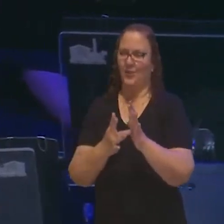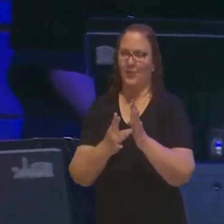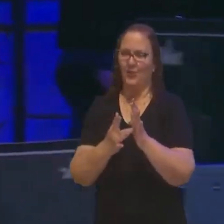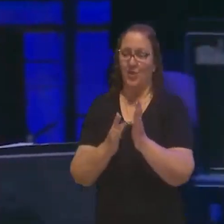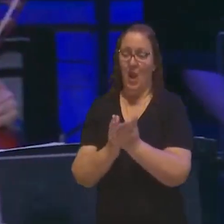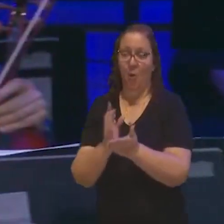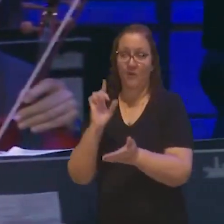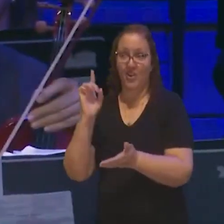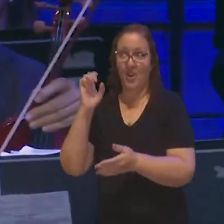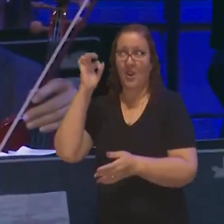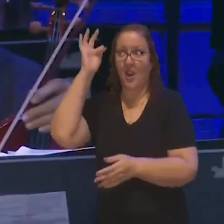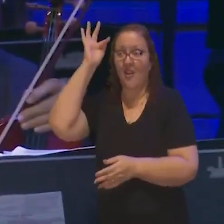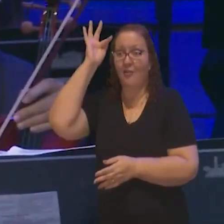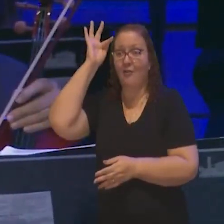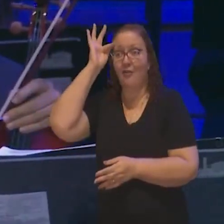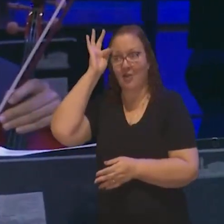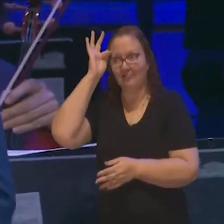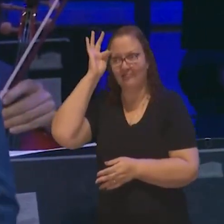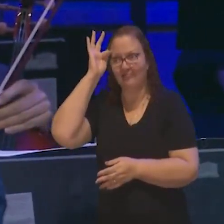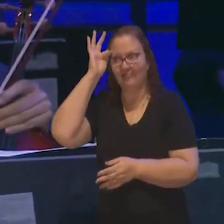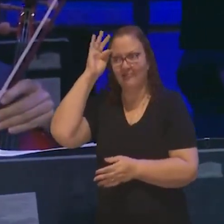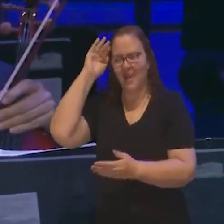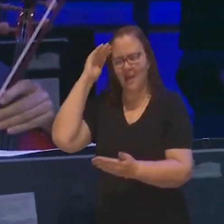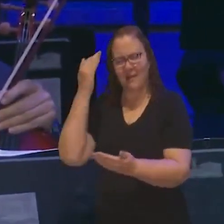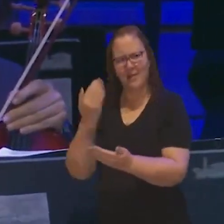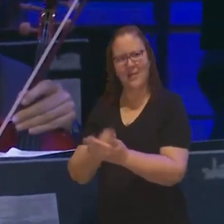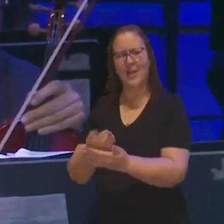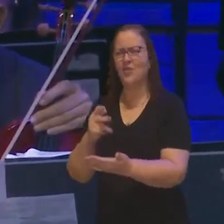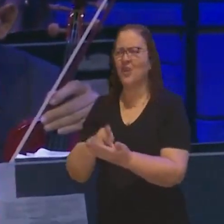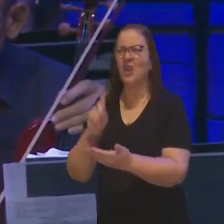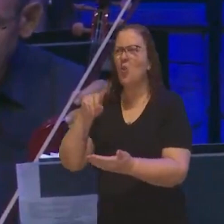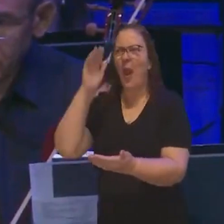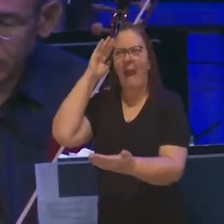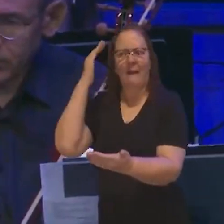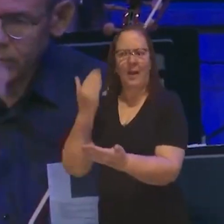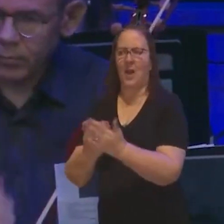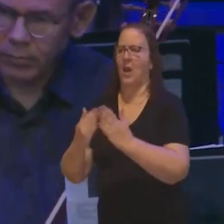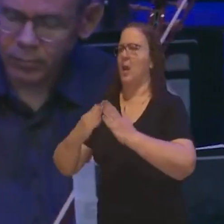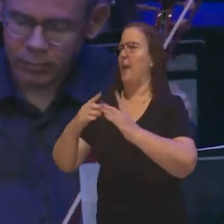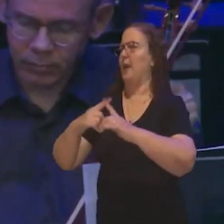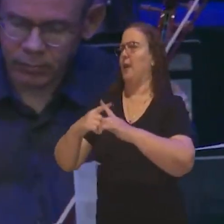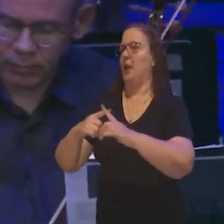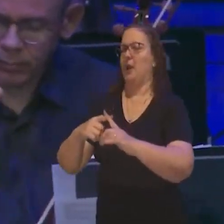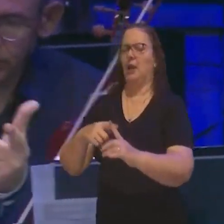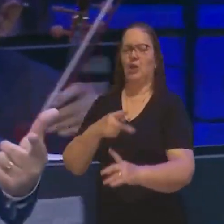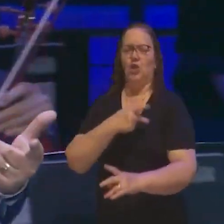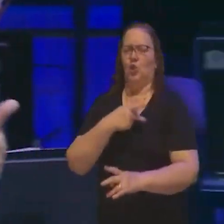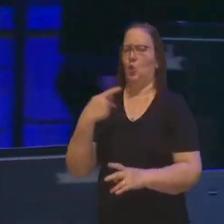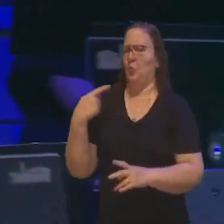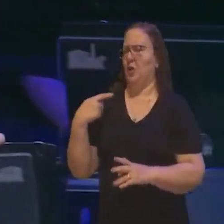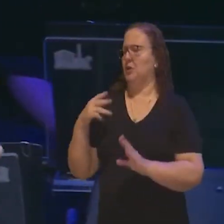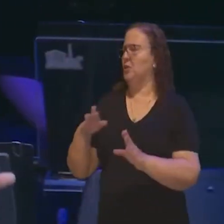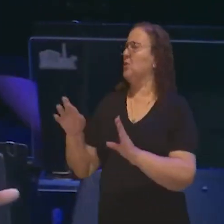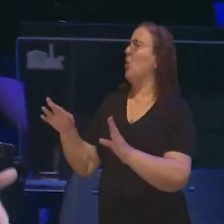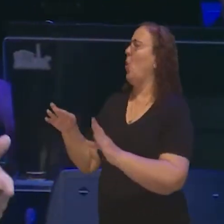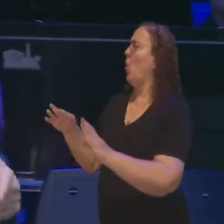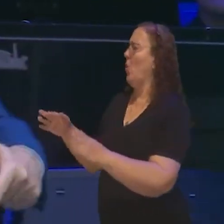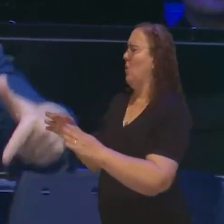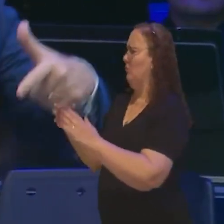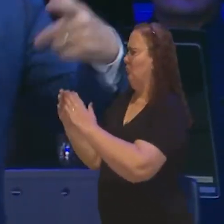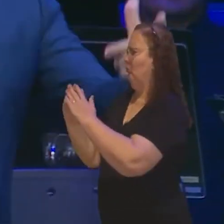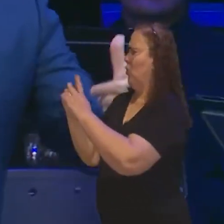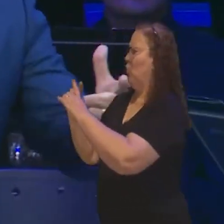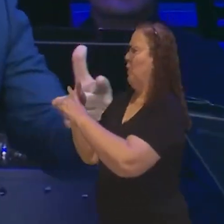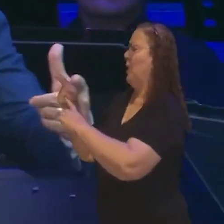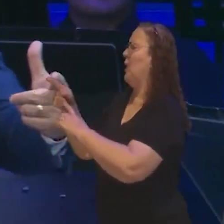o evangelho é crença. E não é crença numa igreja, não é crença num pastor, não é crença numa denominação, não